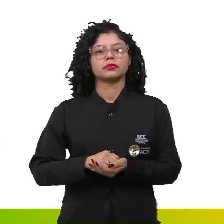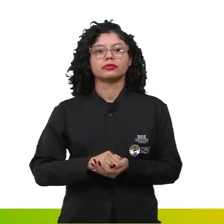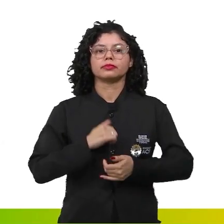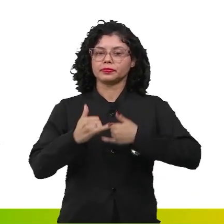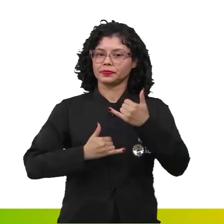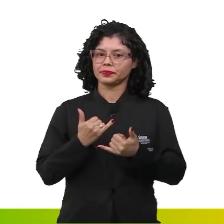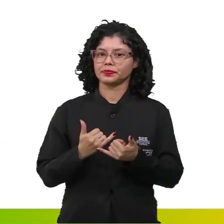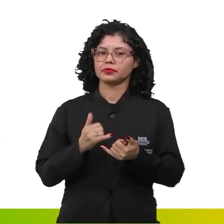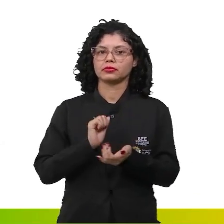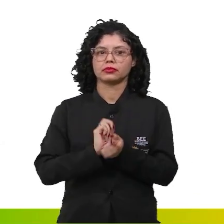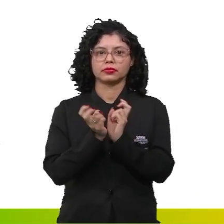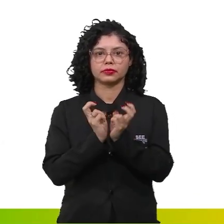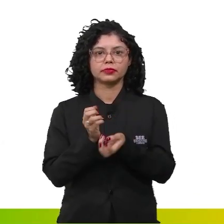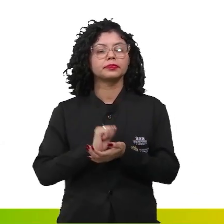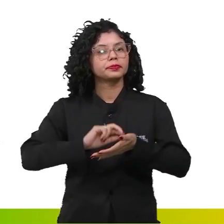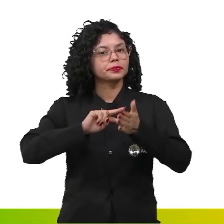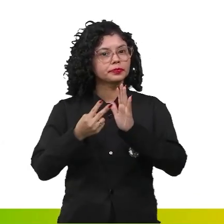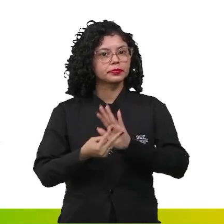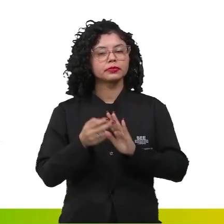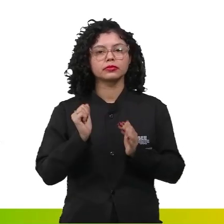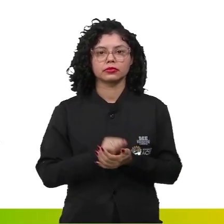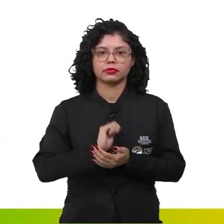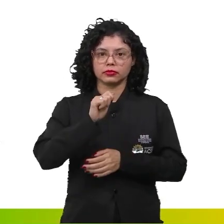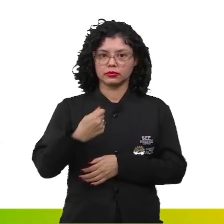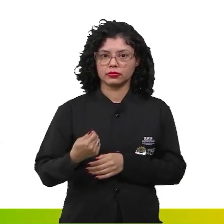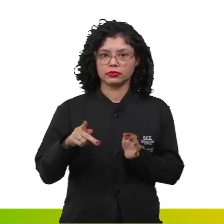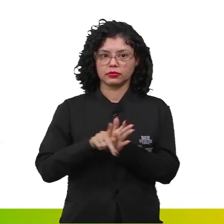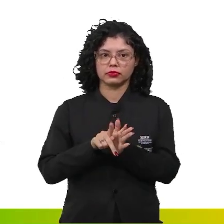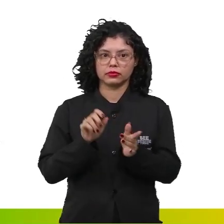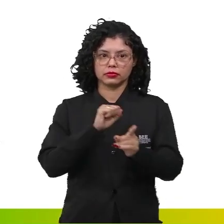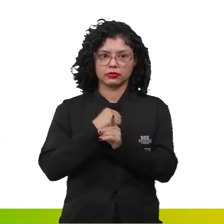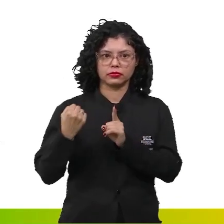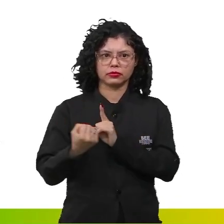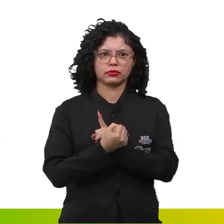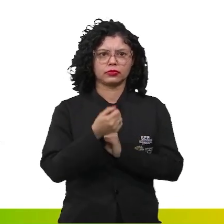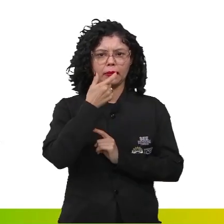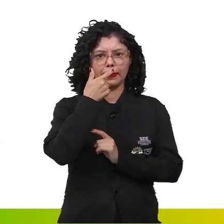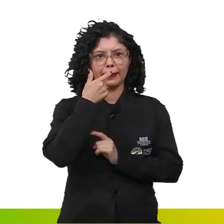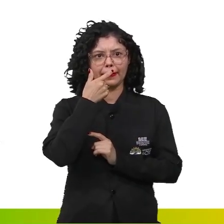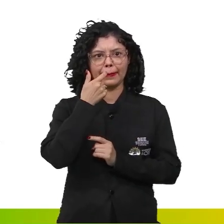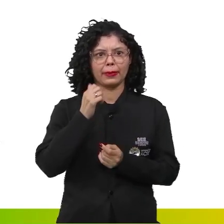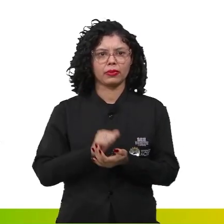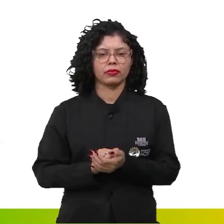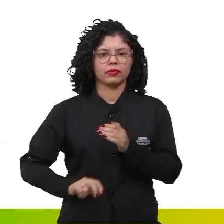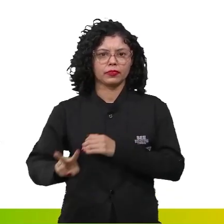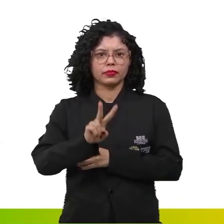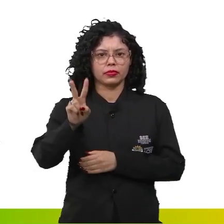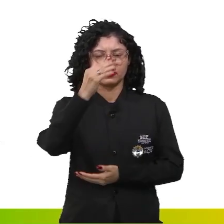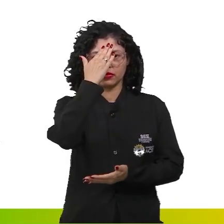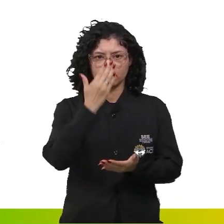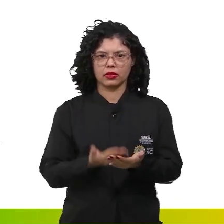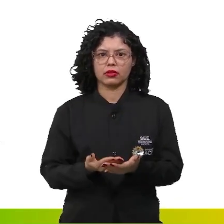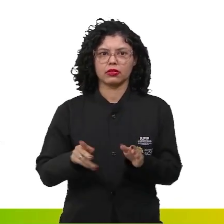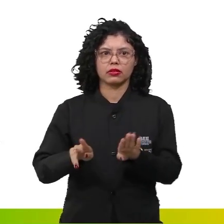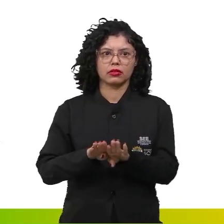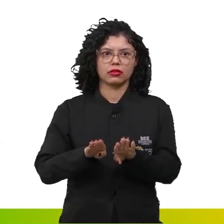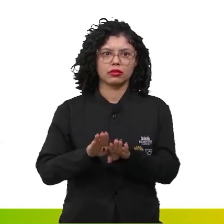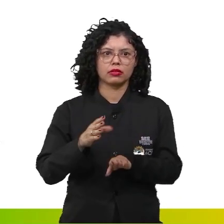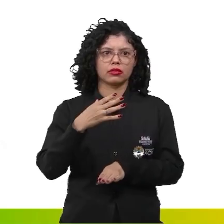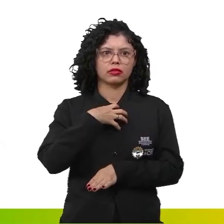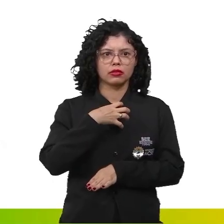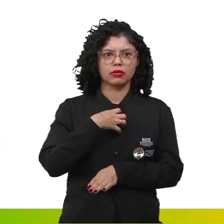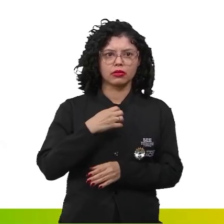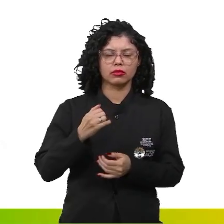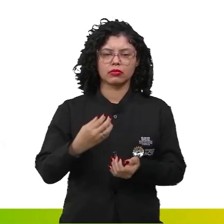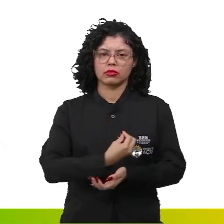e rituais. Elas carregam significados simbólicos e sociais, transmitindo valores, crenças e modos de vida. Além